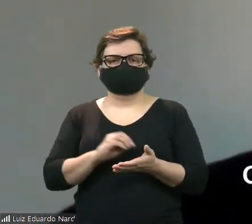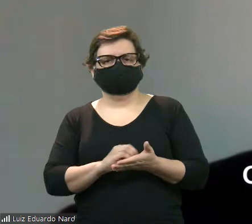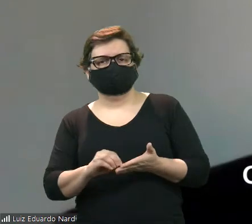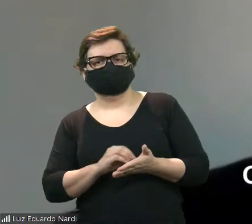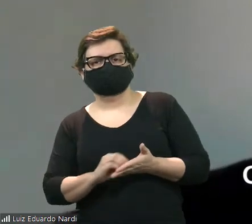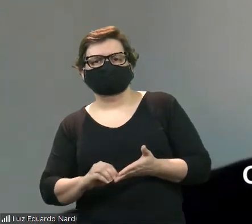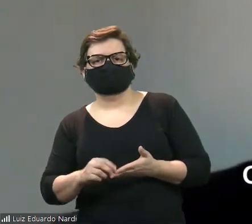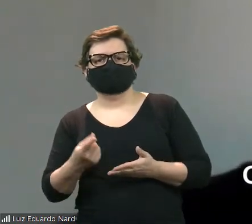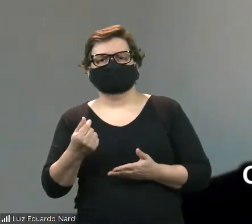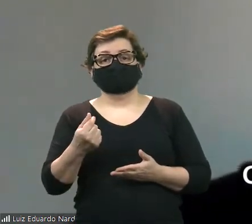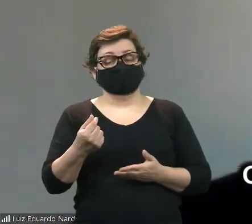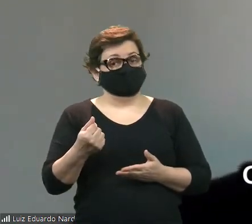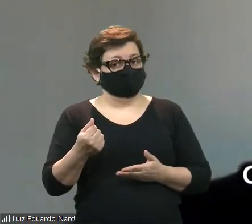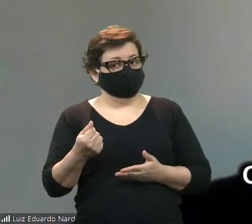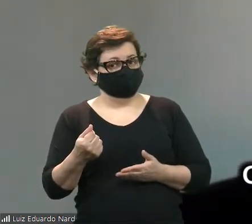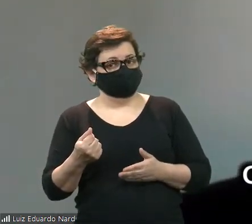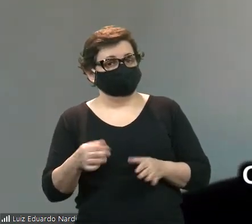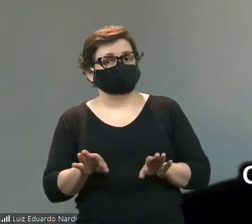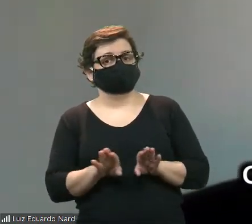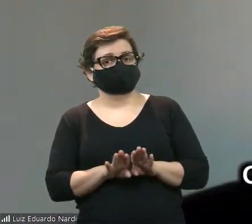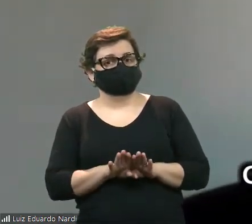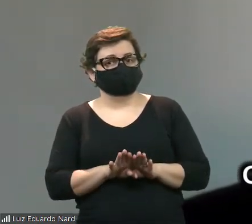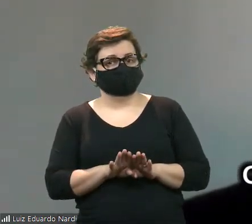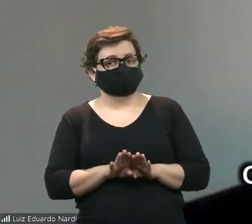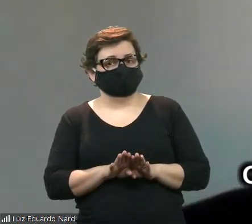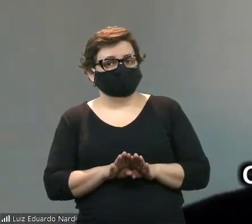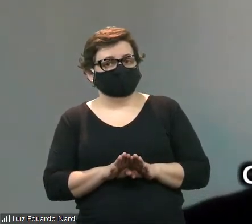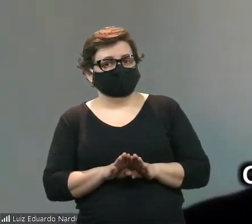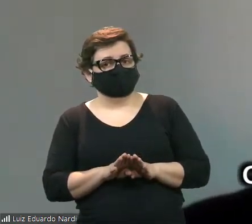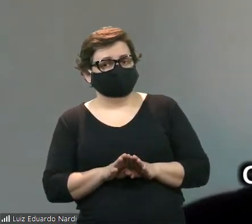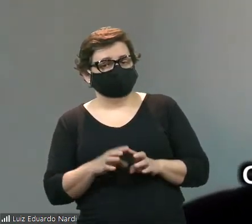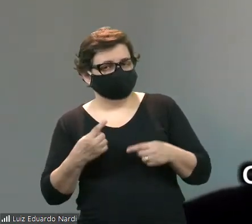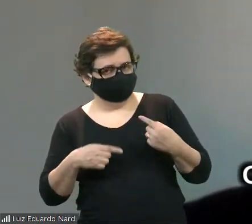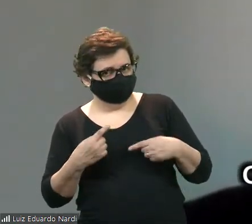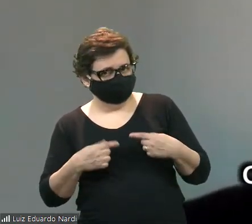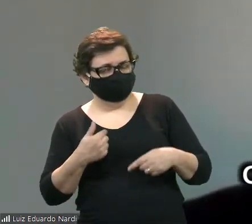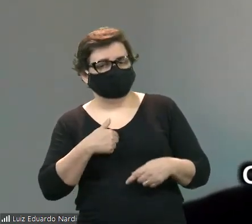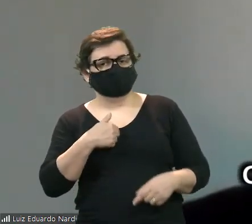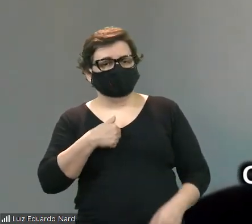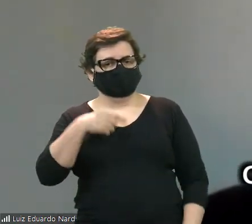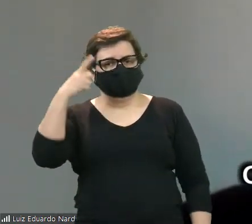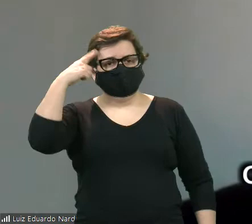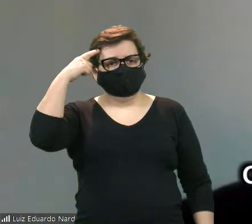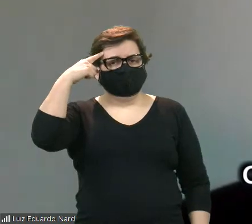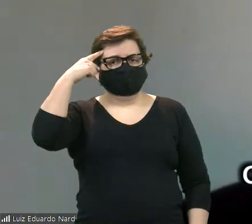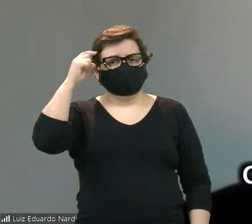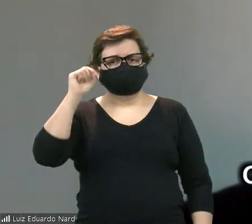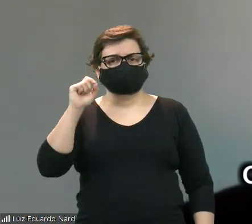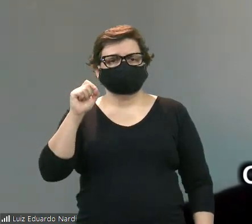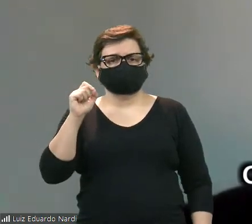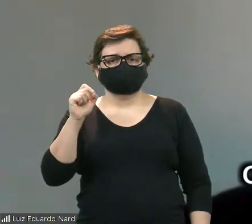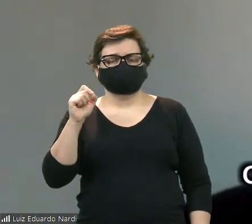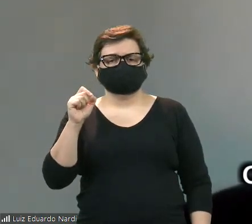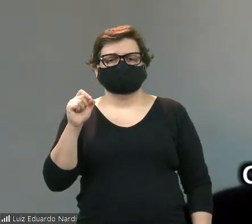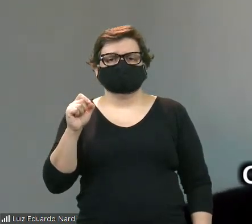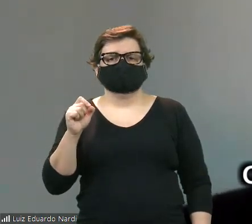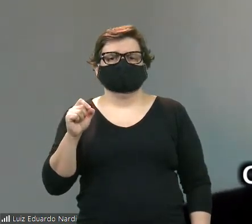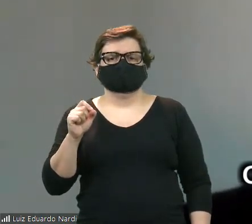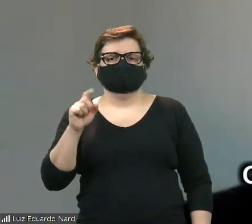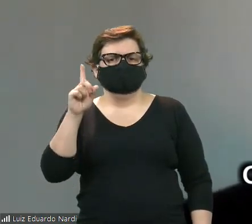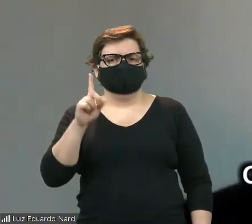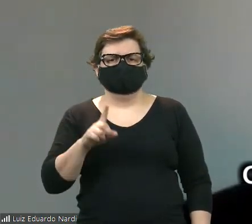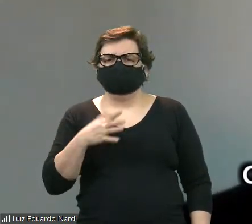Isso, aliás, aqui entre nós, eu acho até uma, e digo uma excrescência,